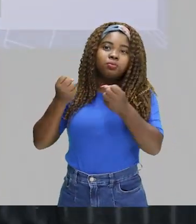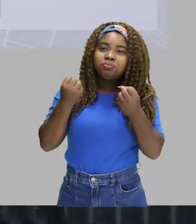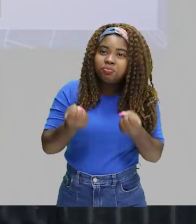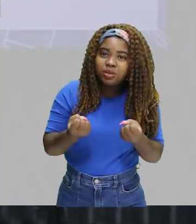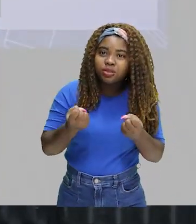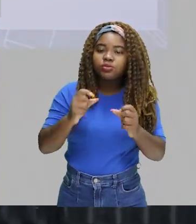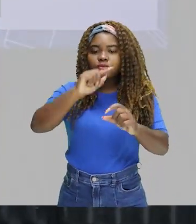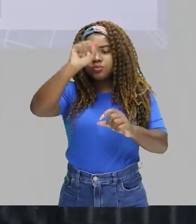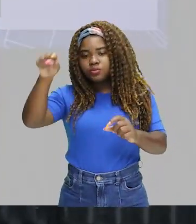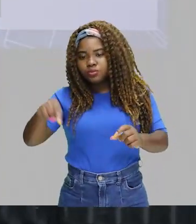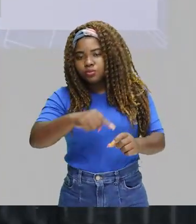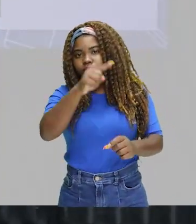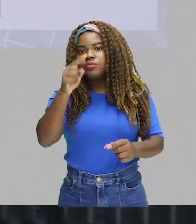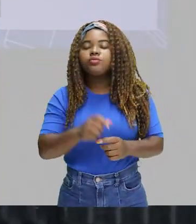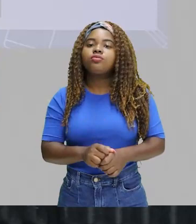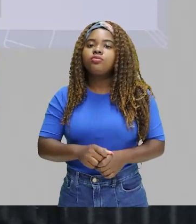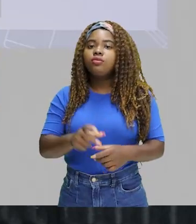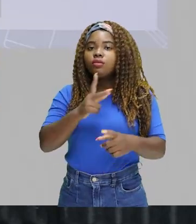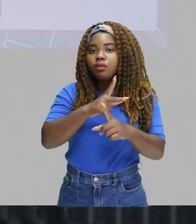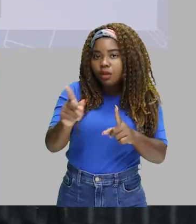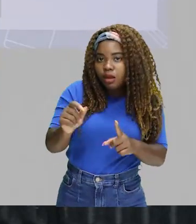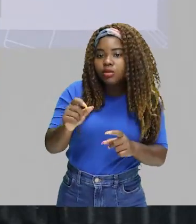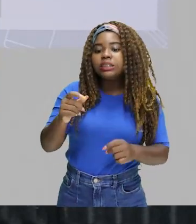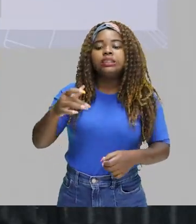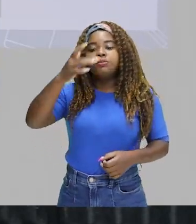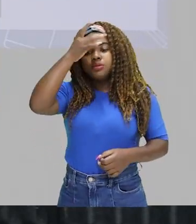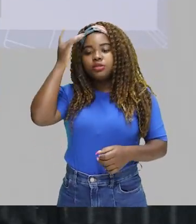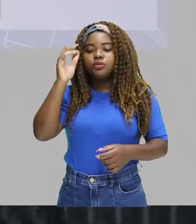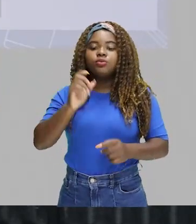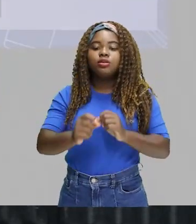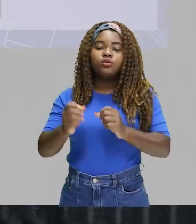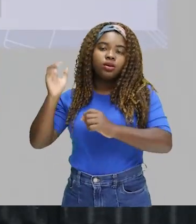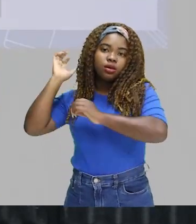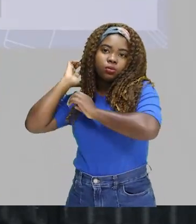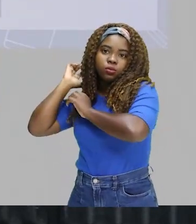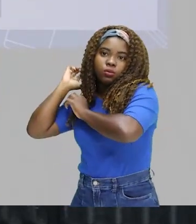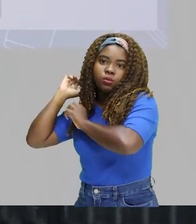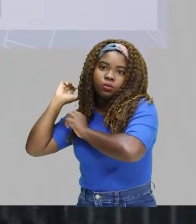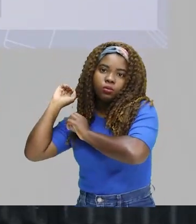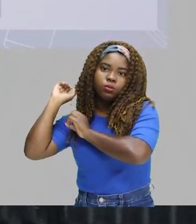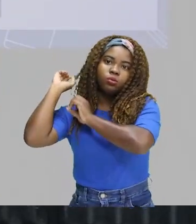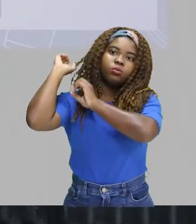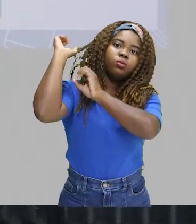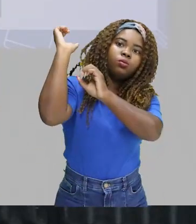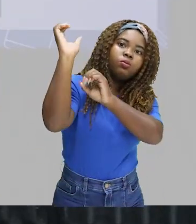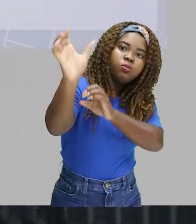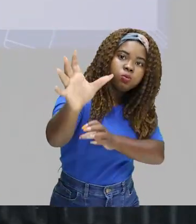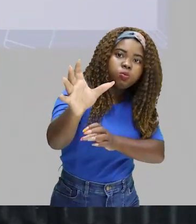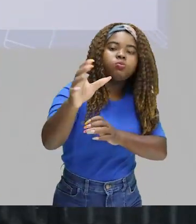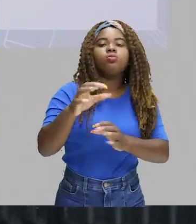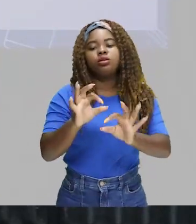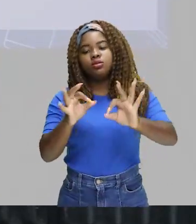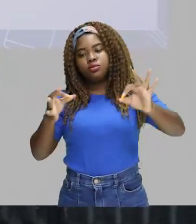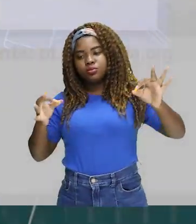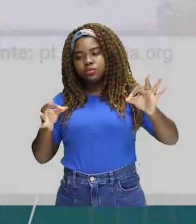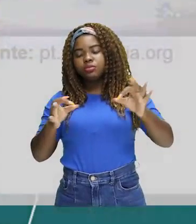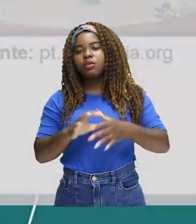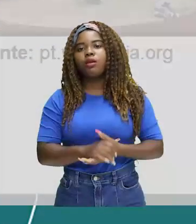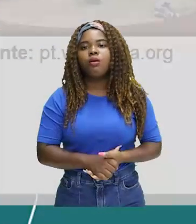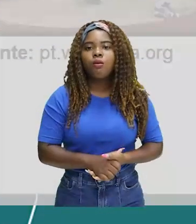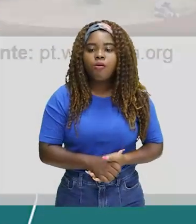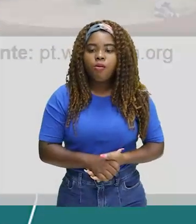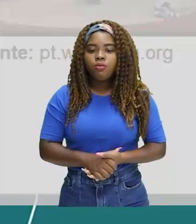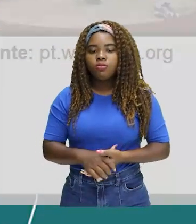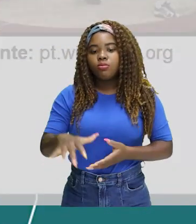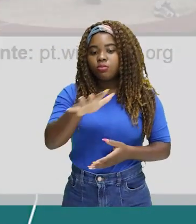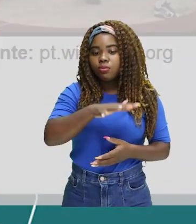uma bola. Vence aquele atleta que arremessar essa bola o mais distante possível. A